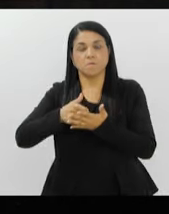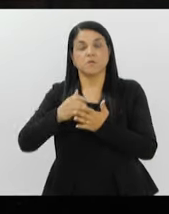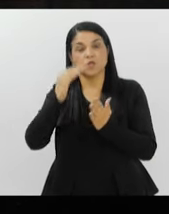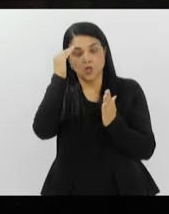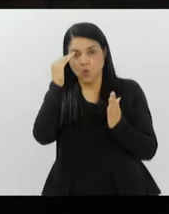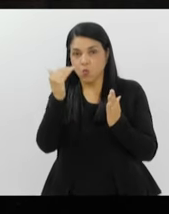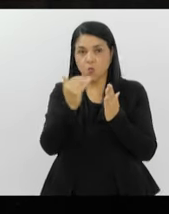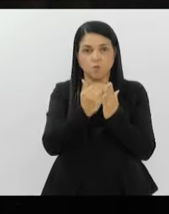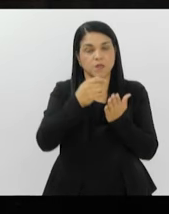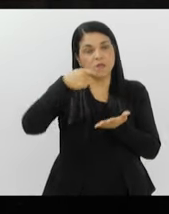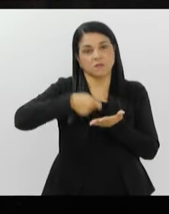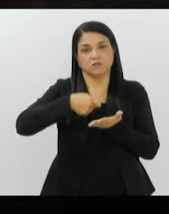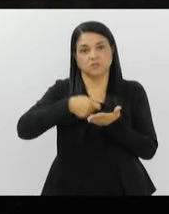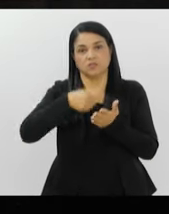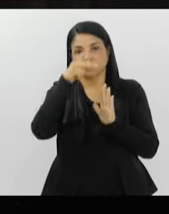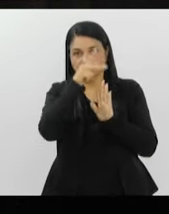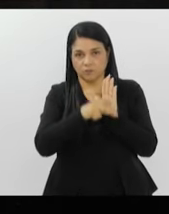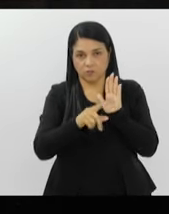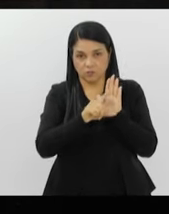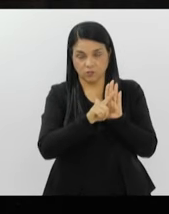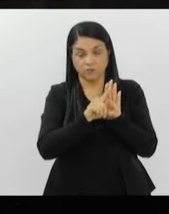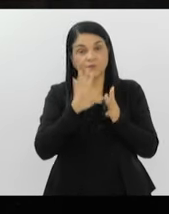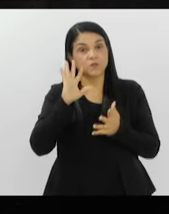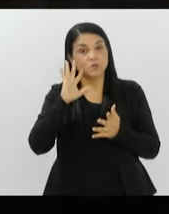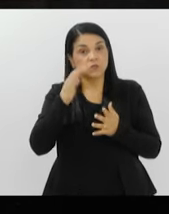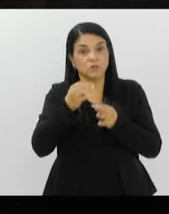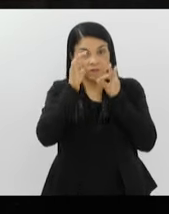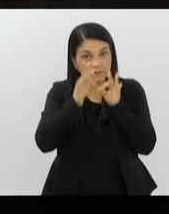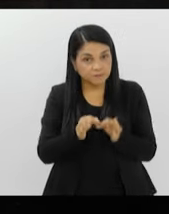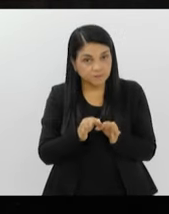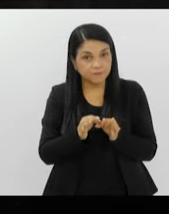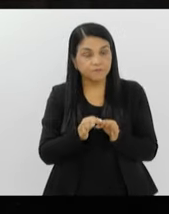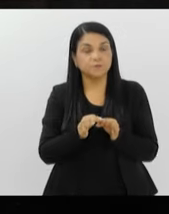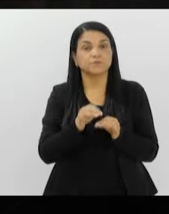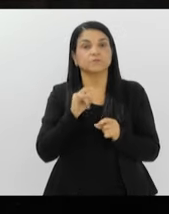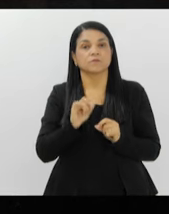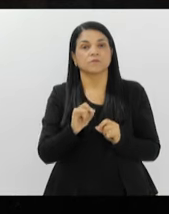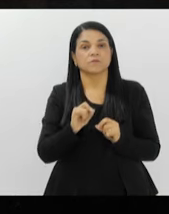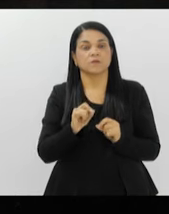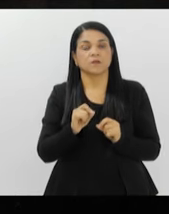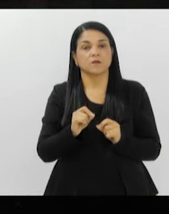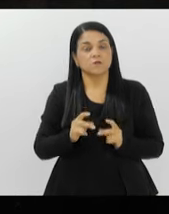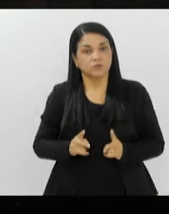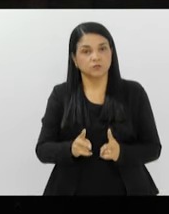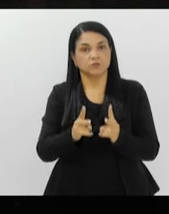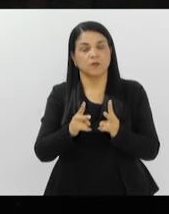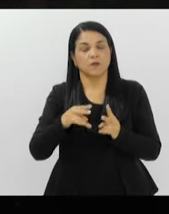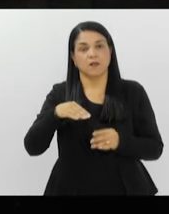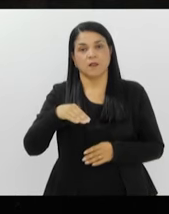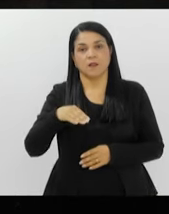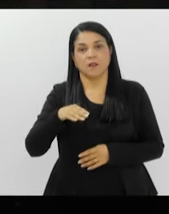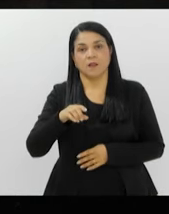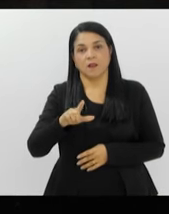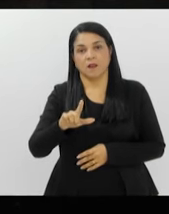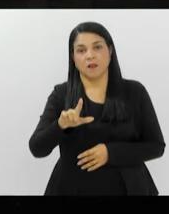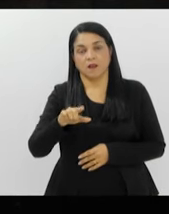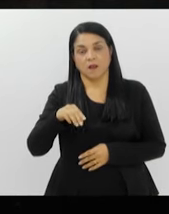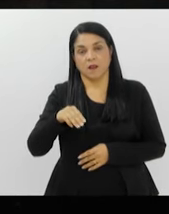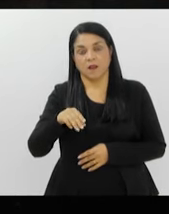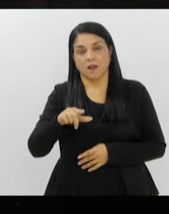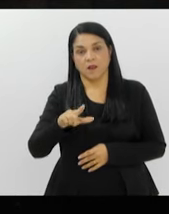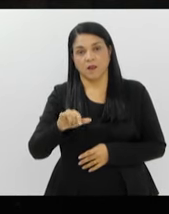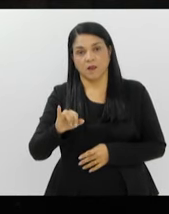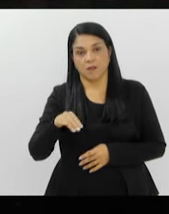do projeto então a solução ideal seria se manter a liminar dos